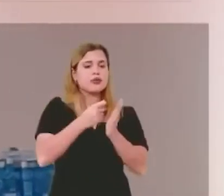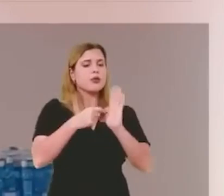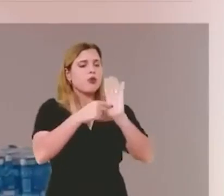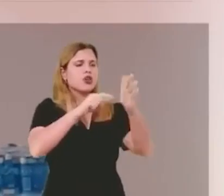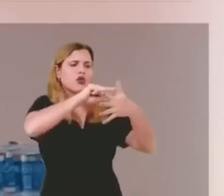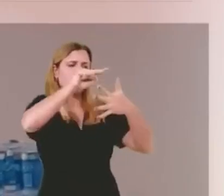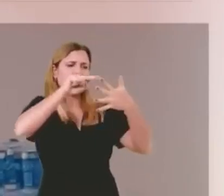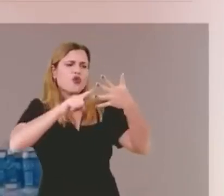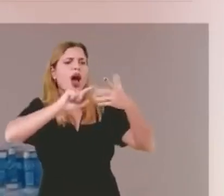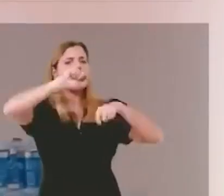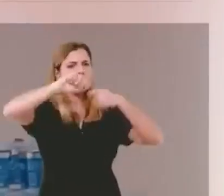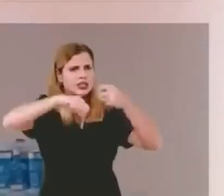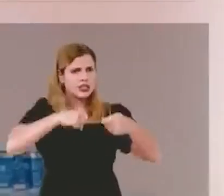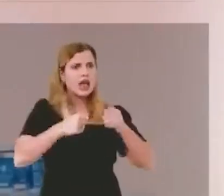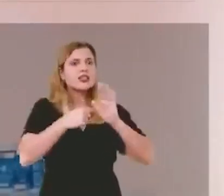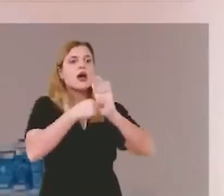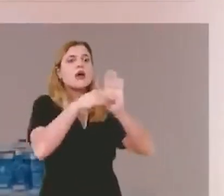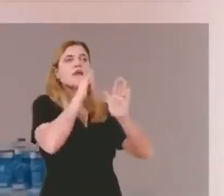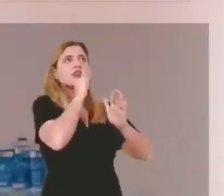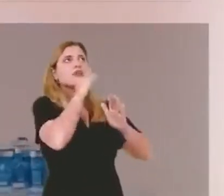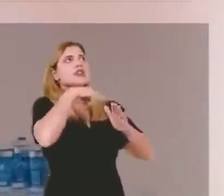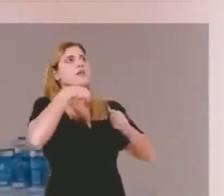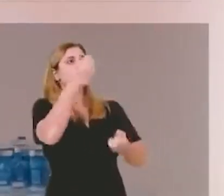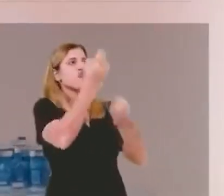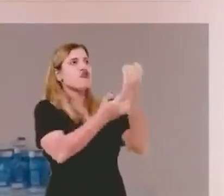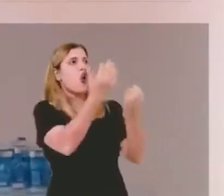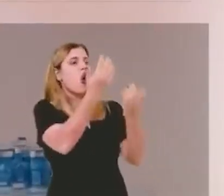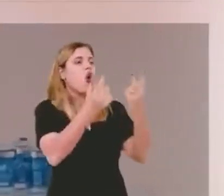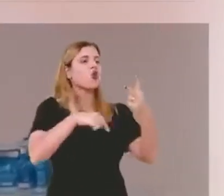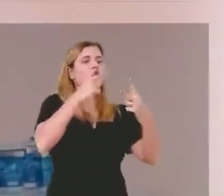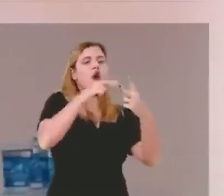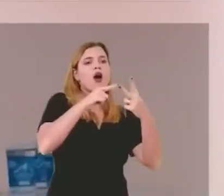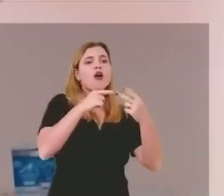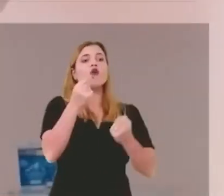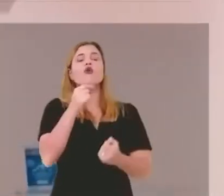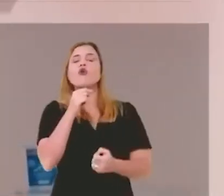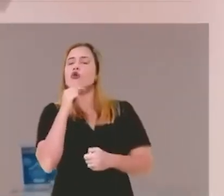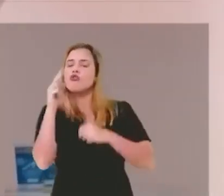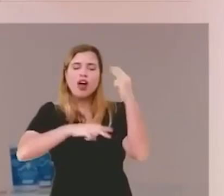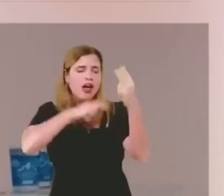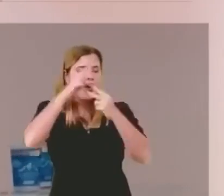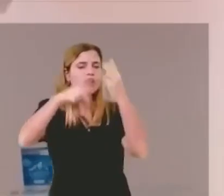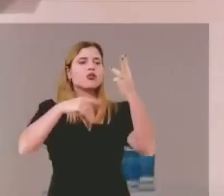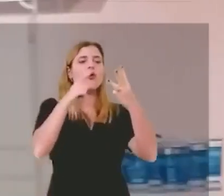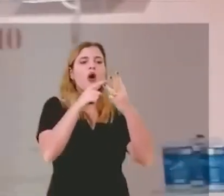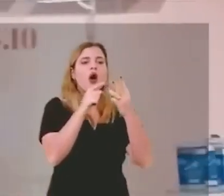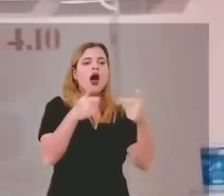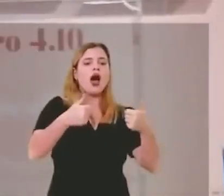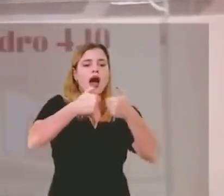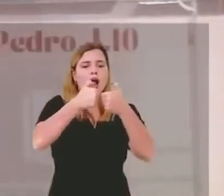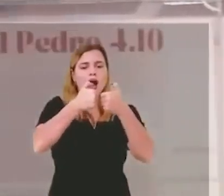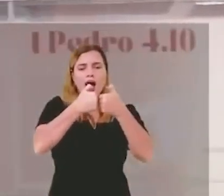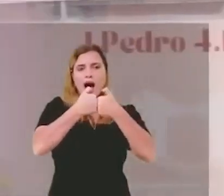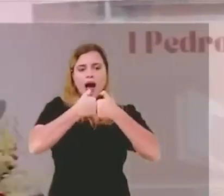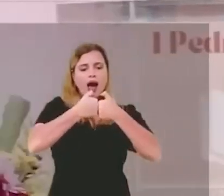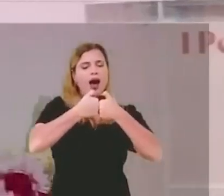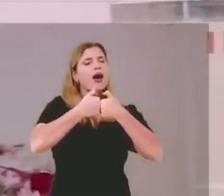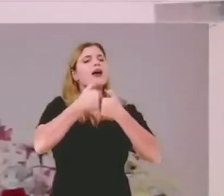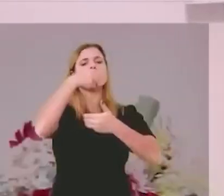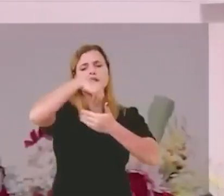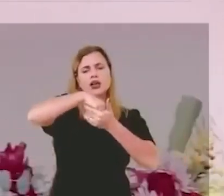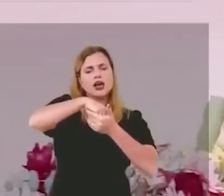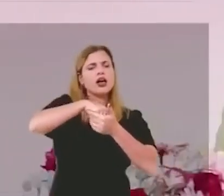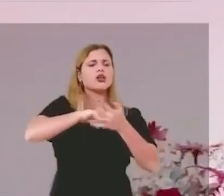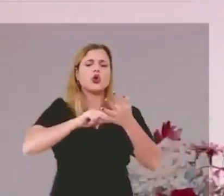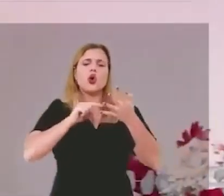brotava da rocha, Jesus é representado pelo tabernáculo, Jesus é representado pela arca da aliança, Jesus é representado por aquilo que estava dentro da arca, as